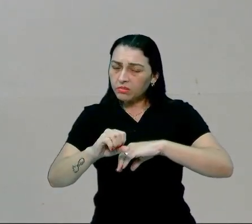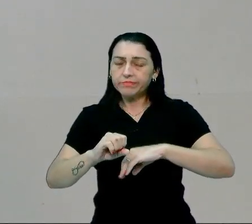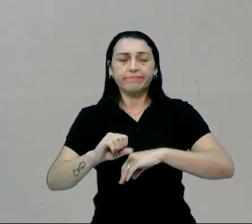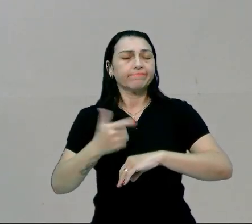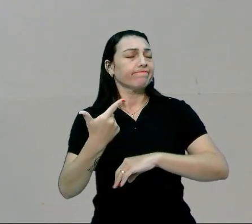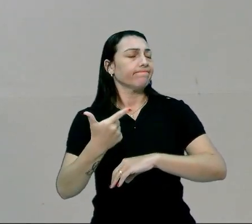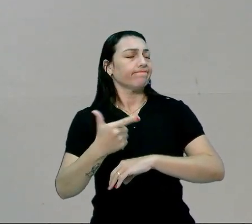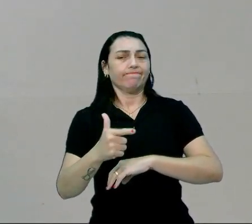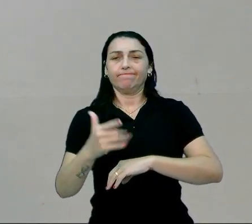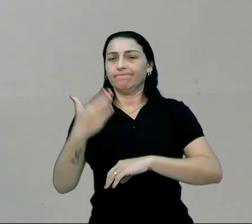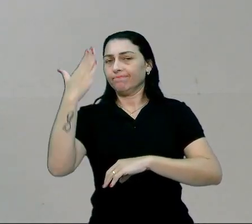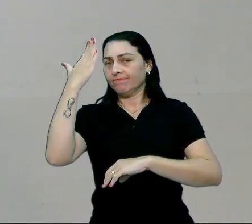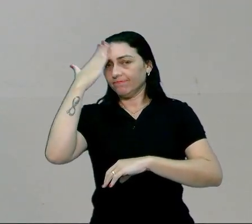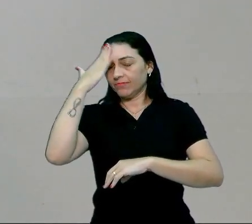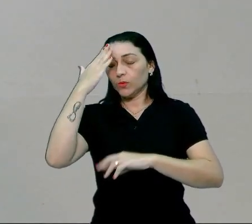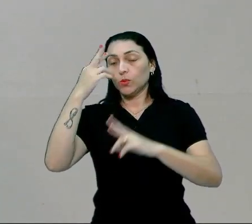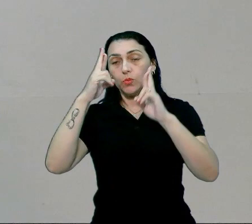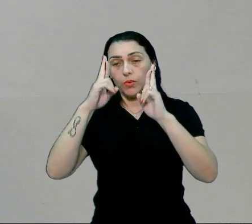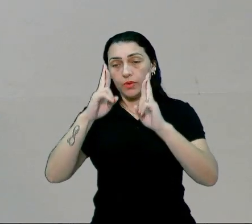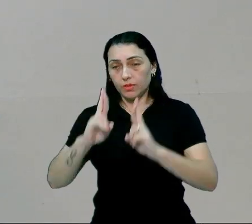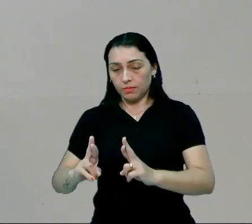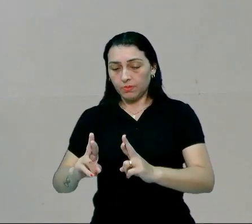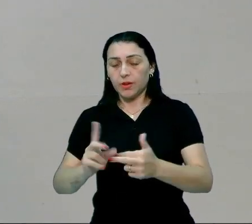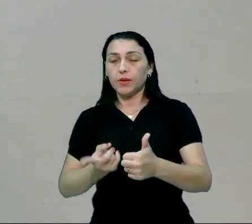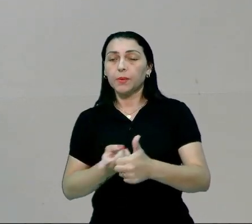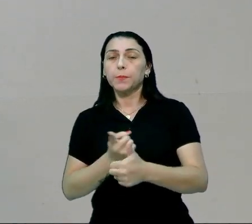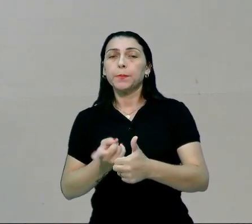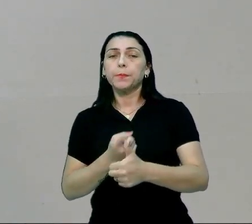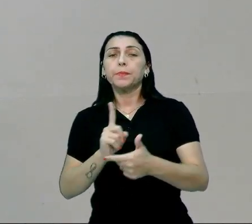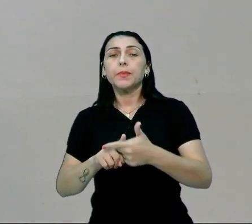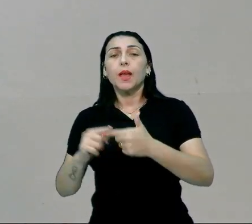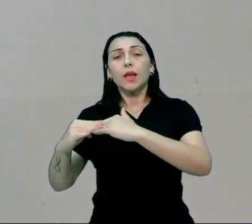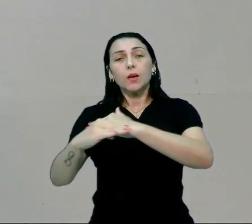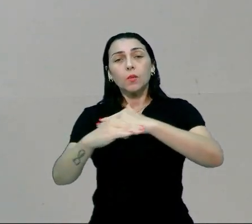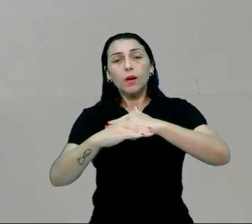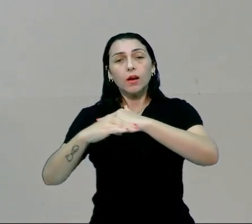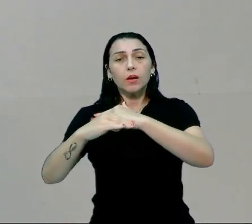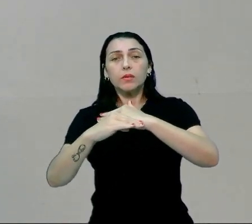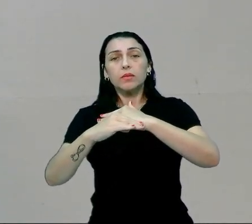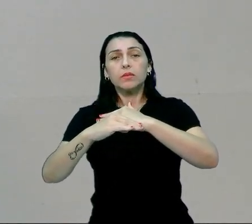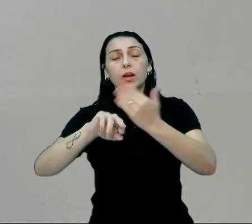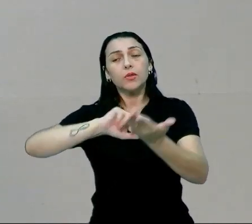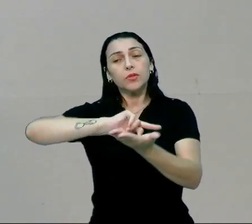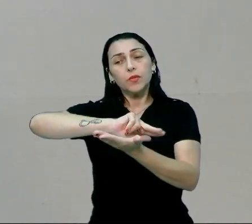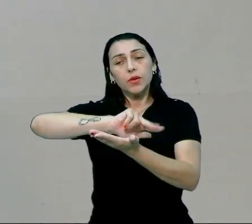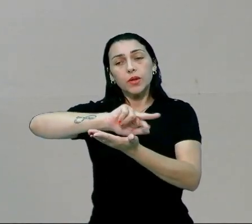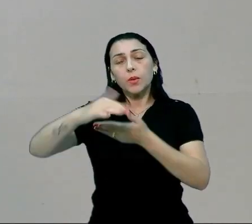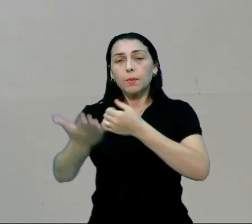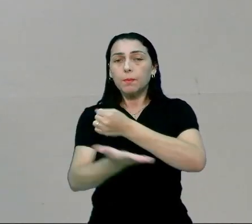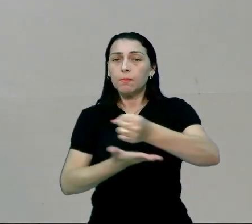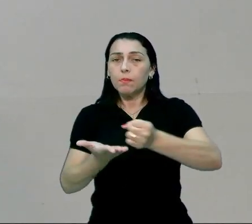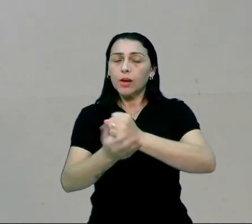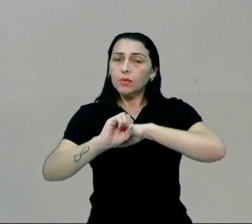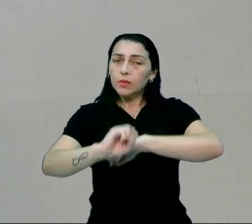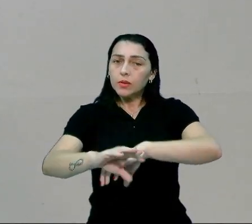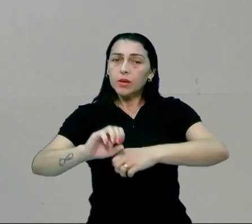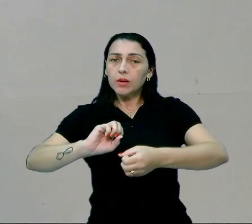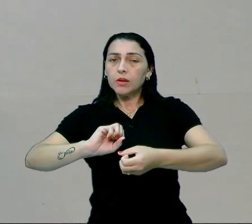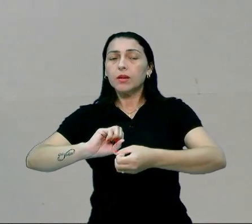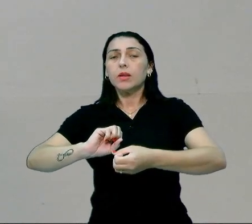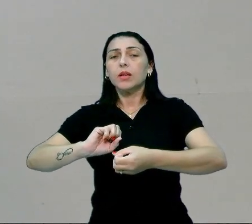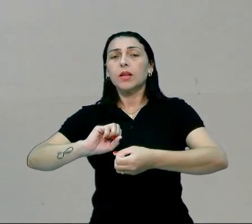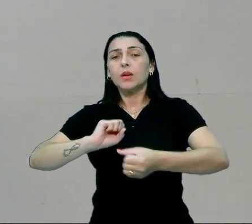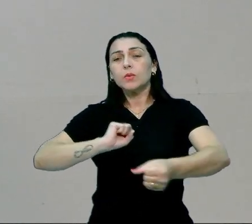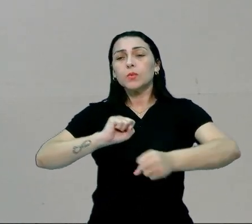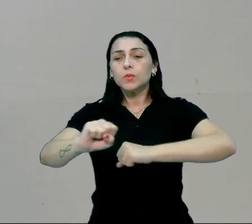tem a compreensão do respeito, da igualdade, né, da diversidade com base no ensinamento da luta e o